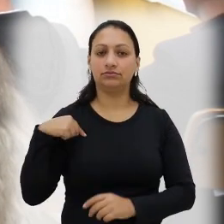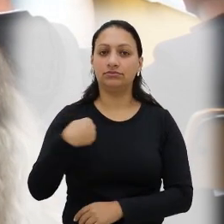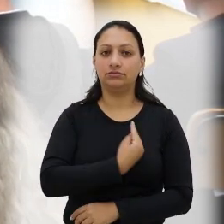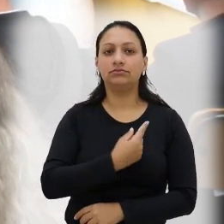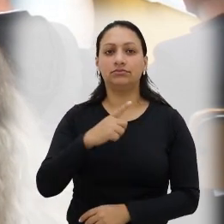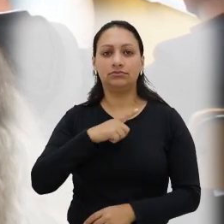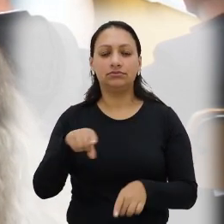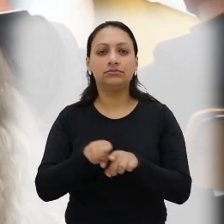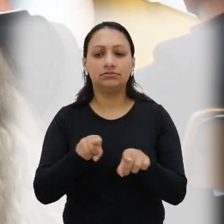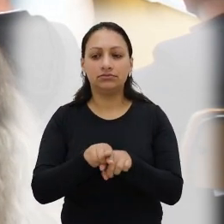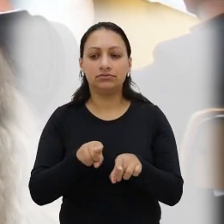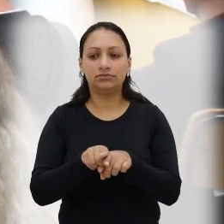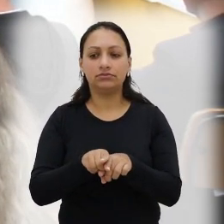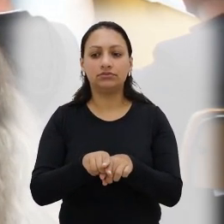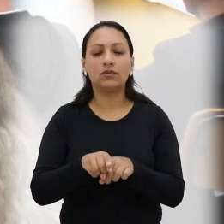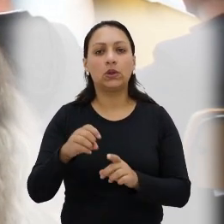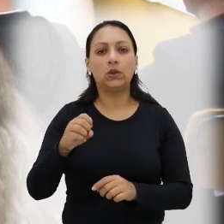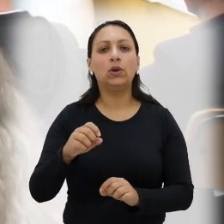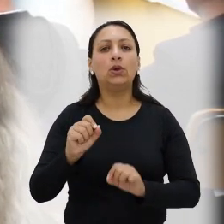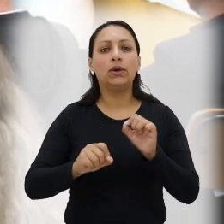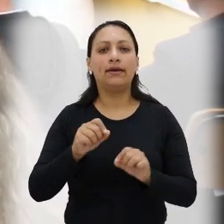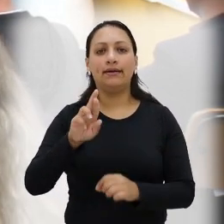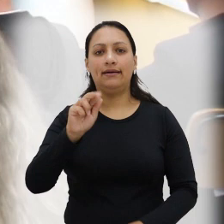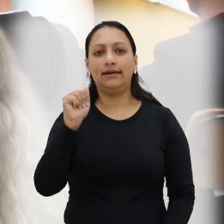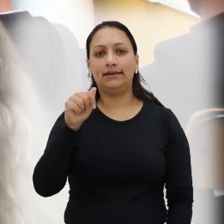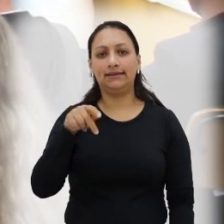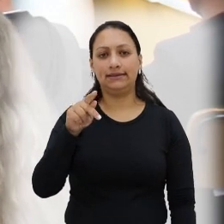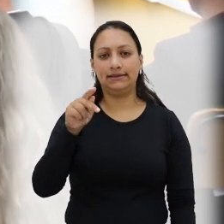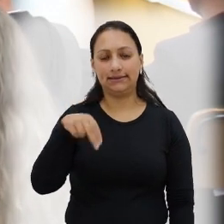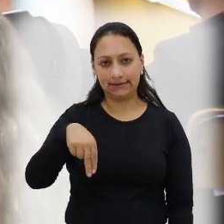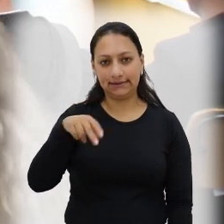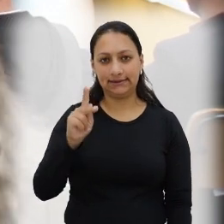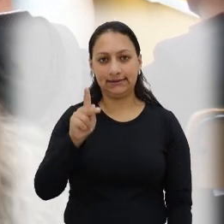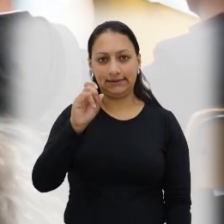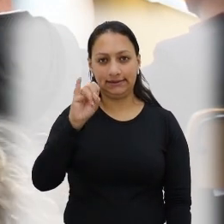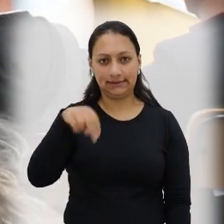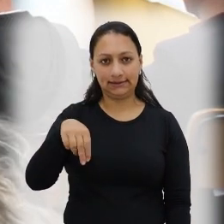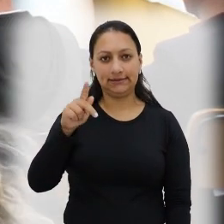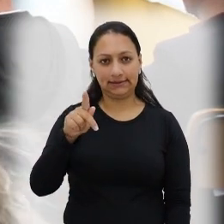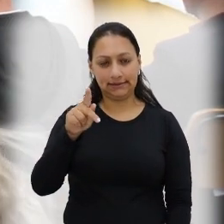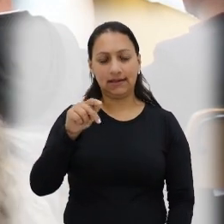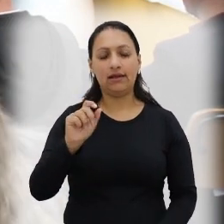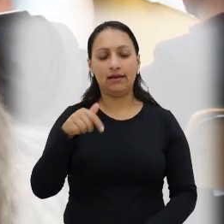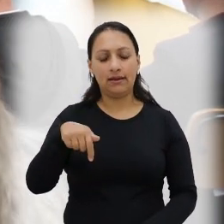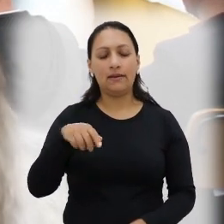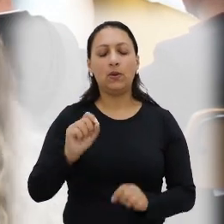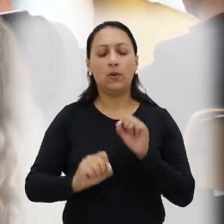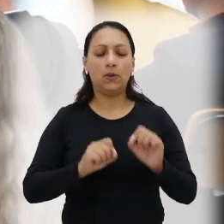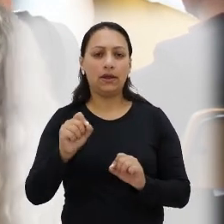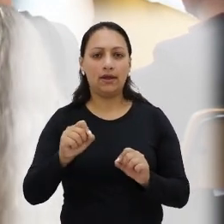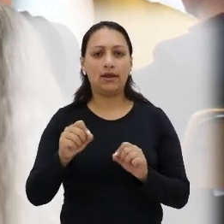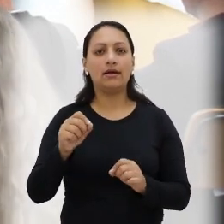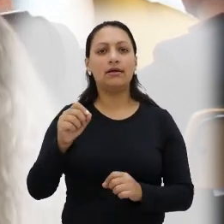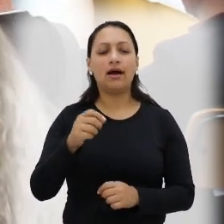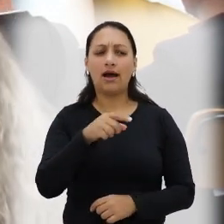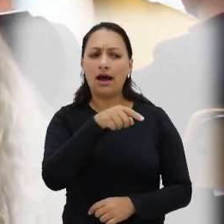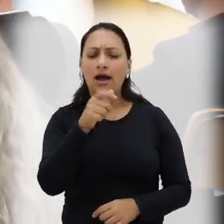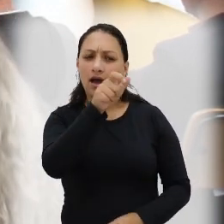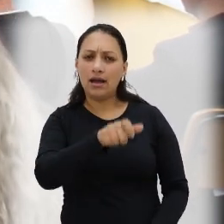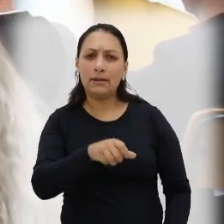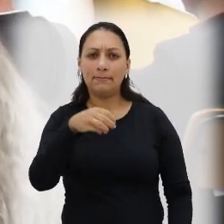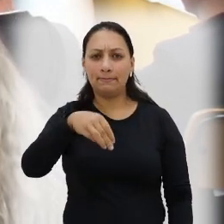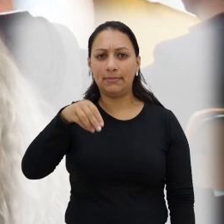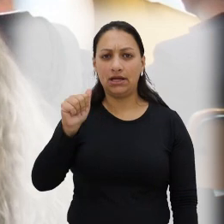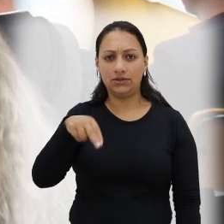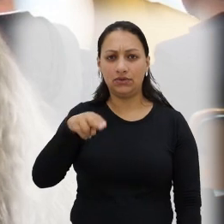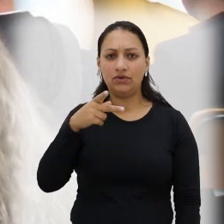tem um ranking geral. A Manu falou sobre isso e cabe reforçar. Eu me lembro que eu falei na edição passada do Welcome